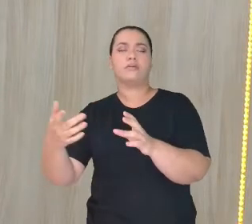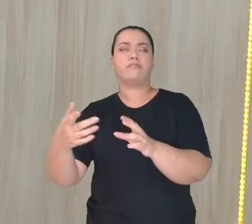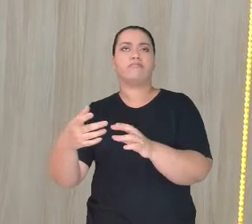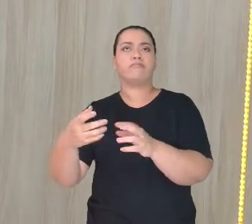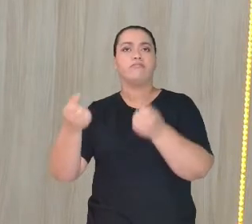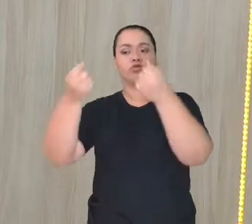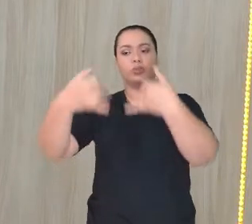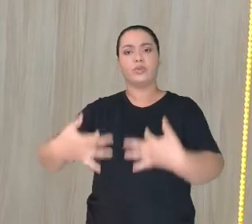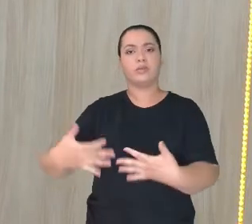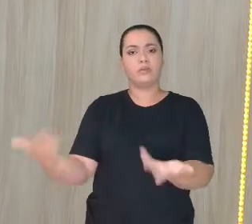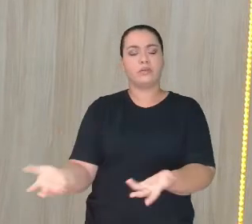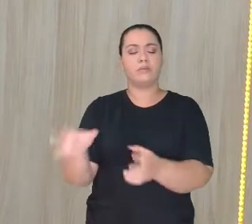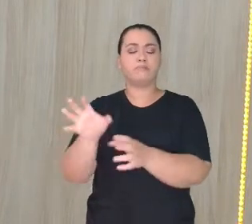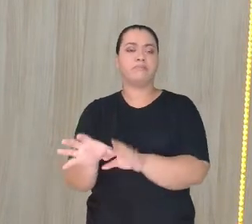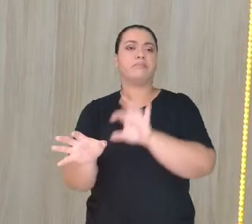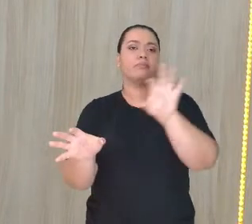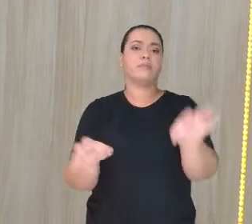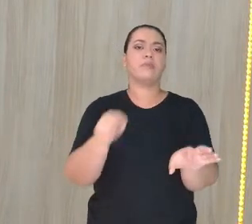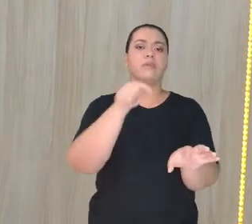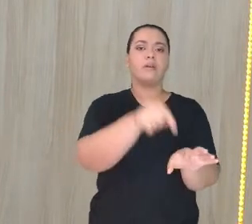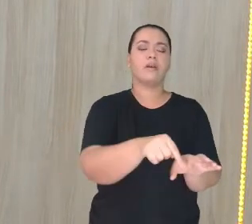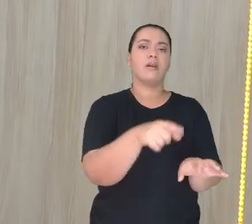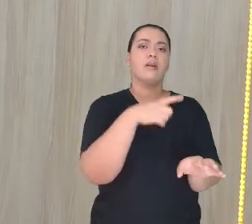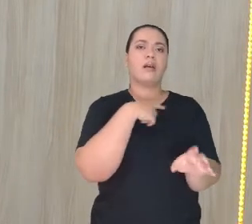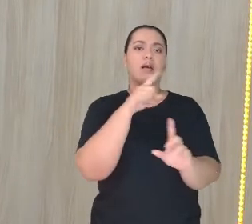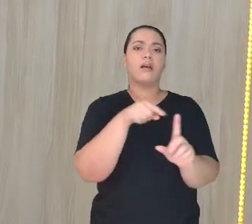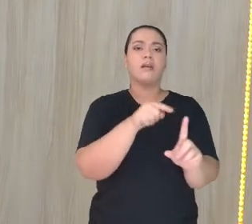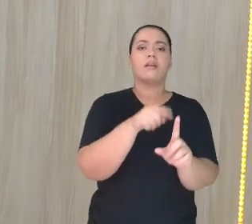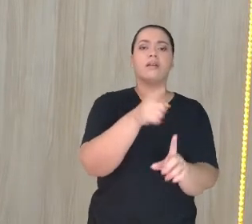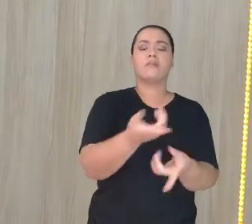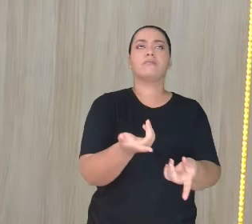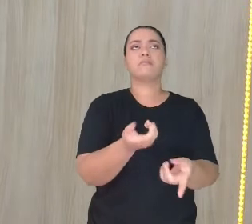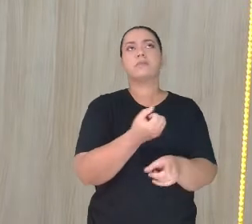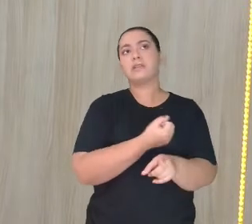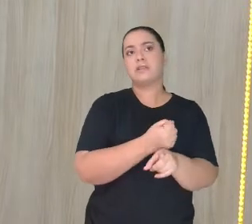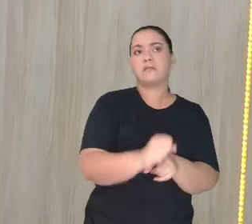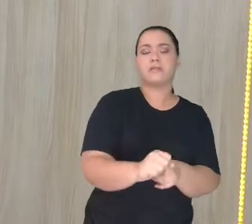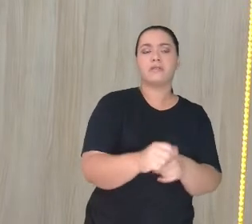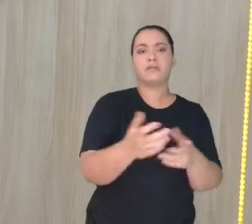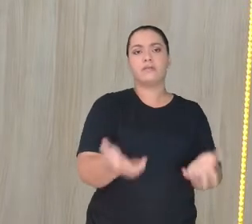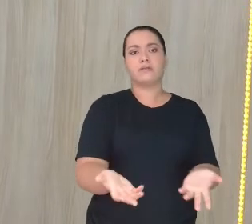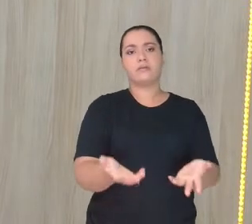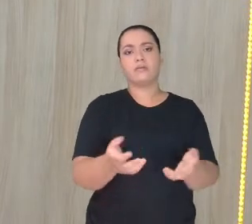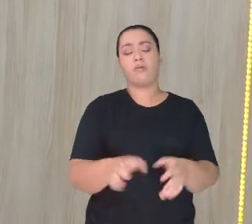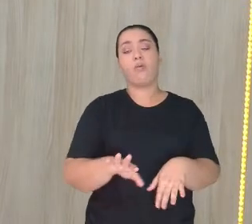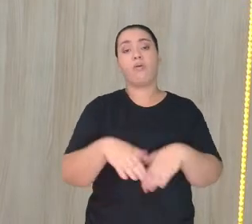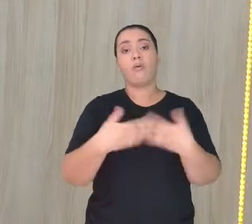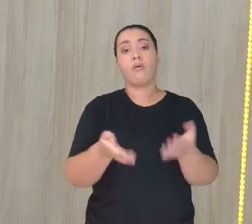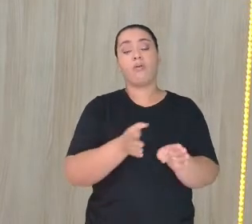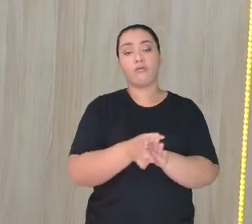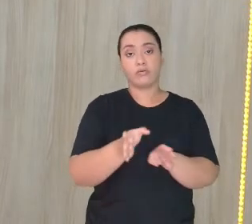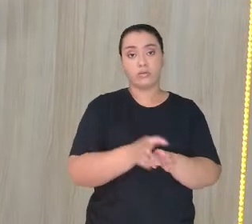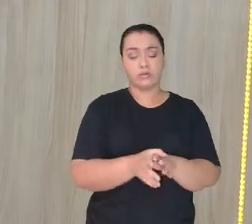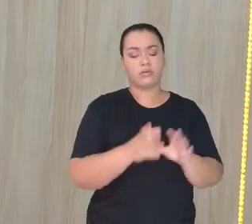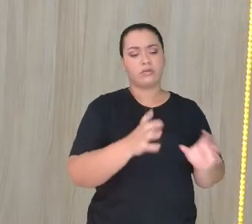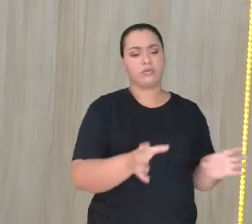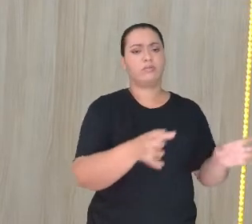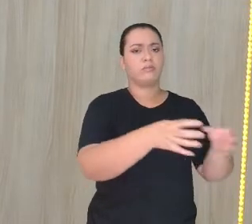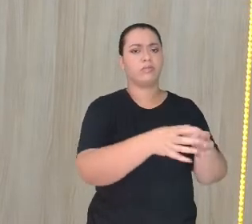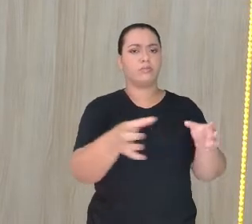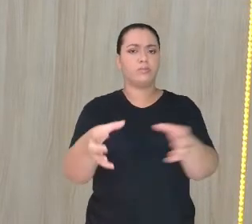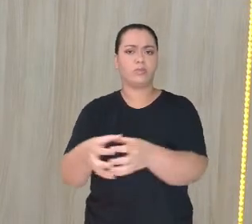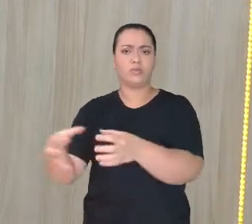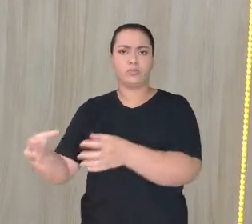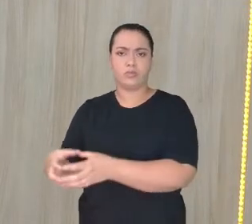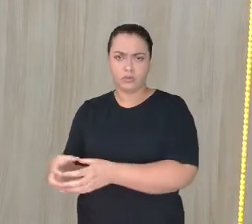principal finalidade é a defesa de um ponto de vista ou instruir. Tá? Então, eu juro